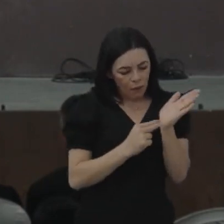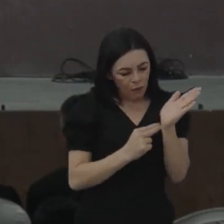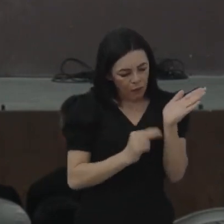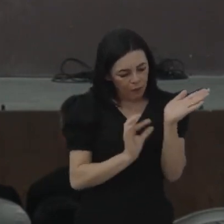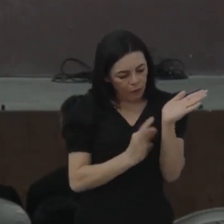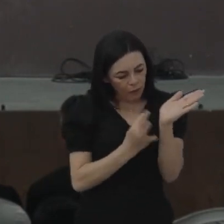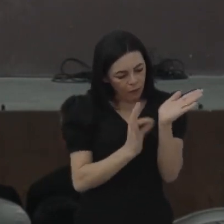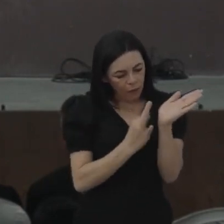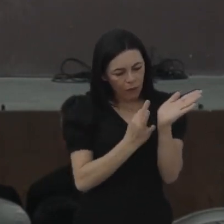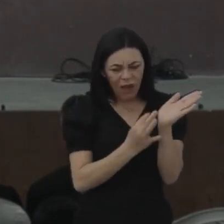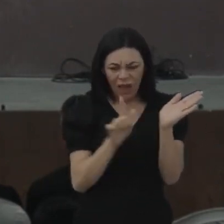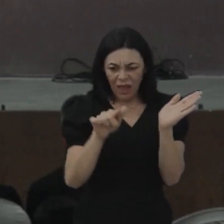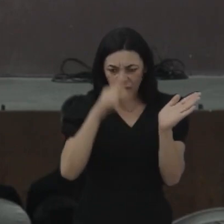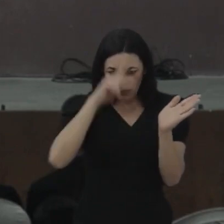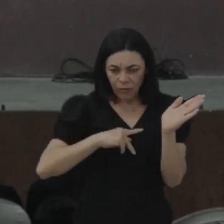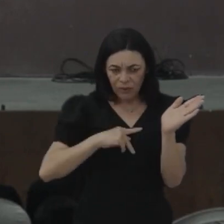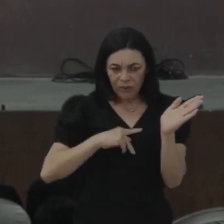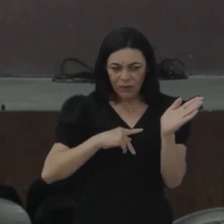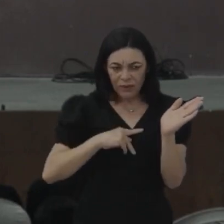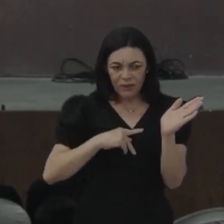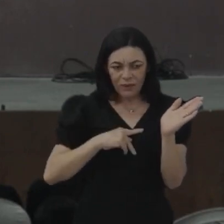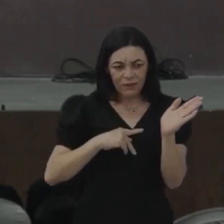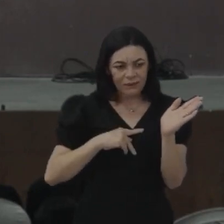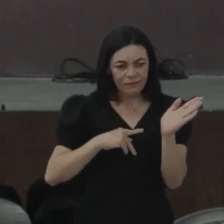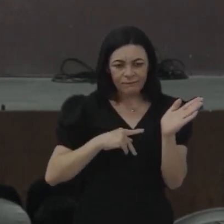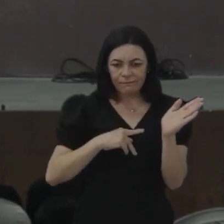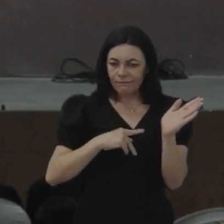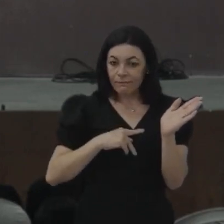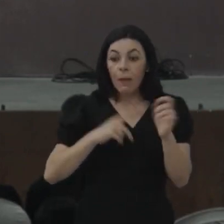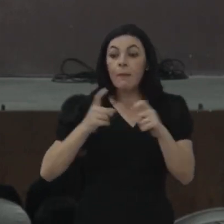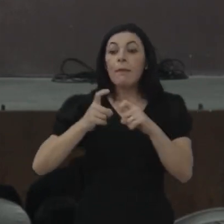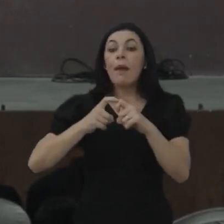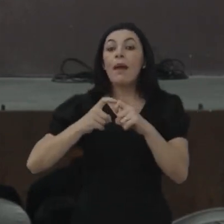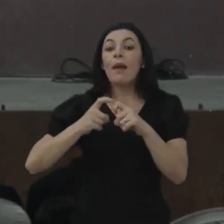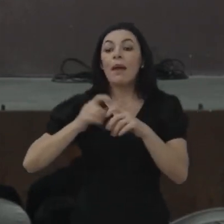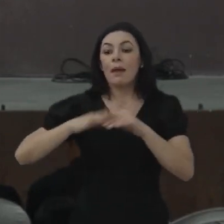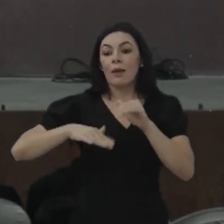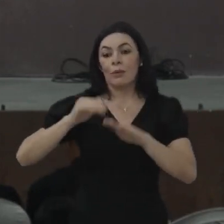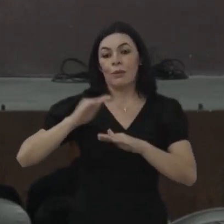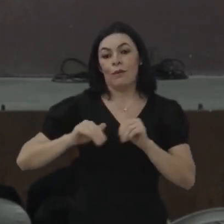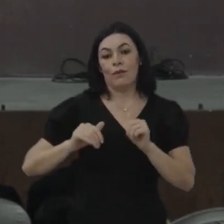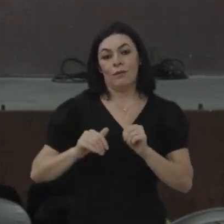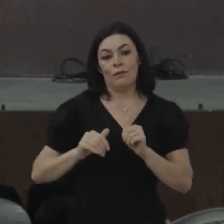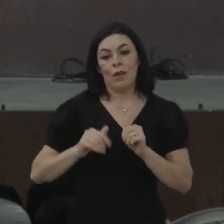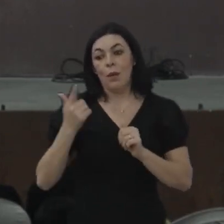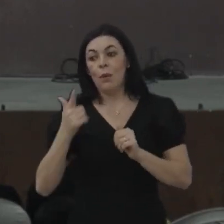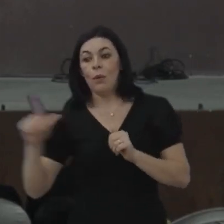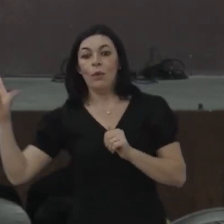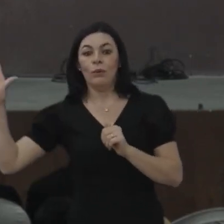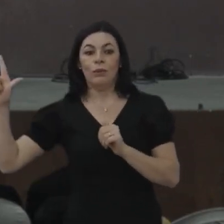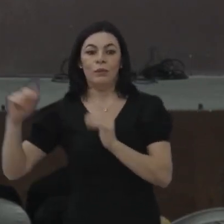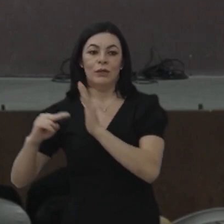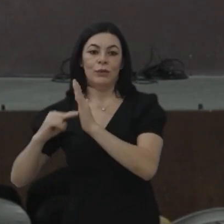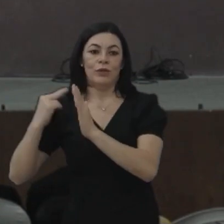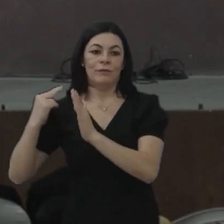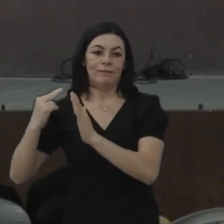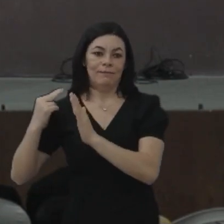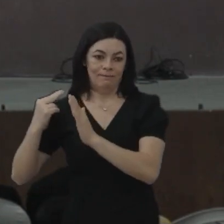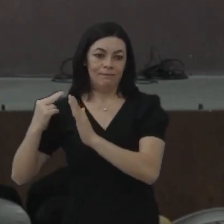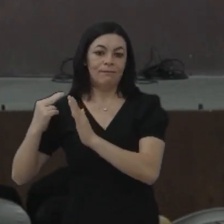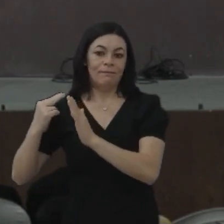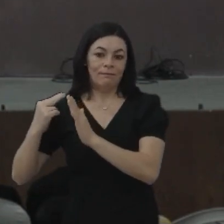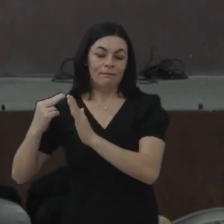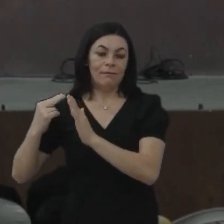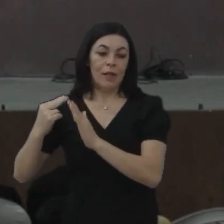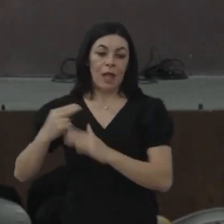costurando. Não é assim que funciona. O médico é quem faz isso. É outro que faz. Então não